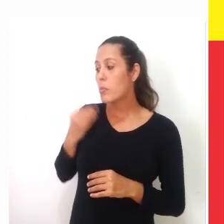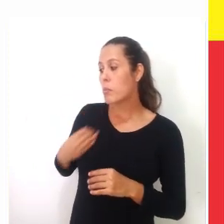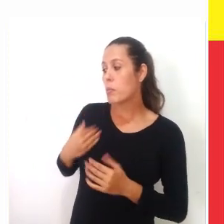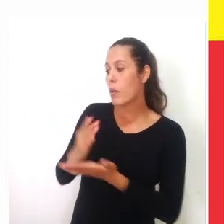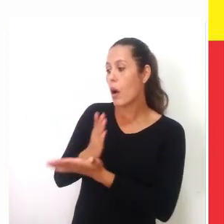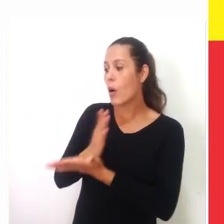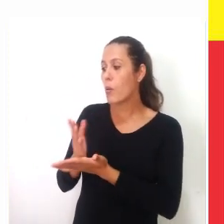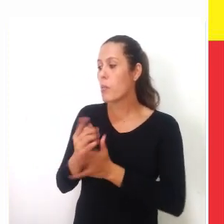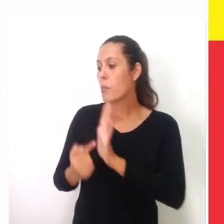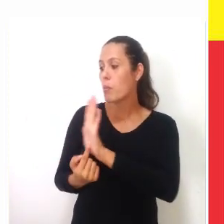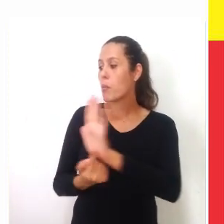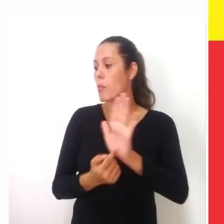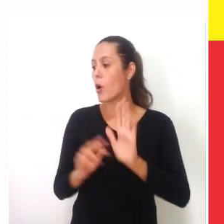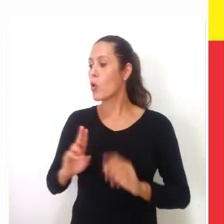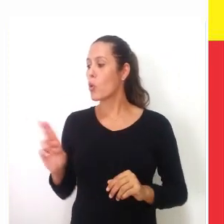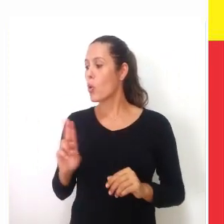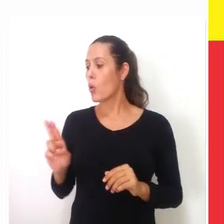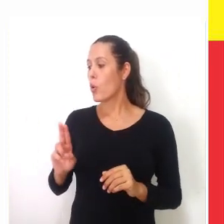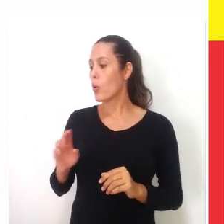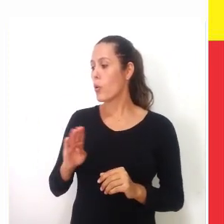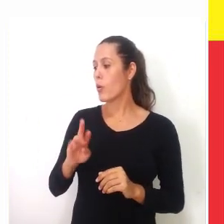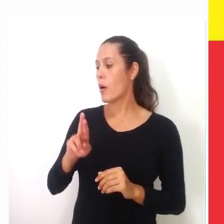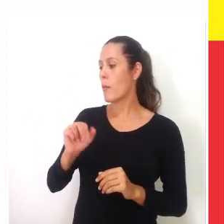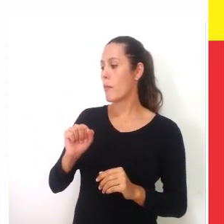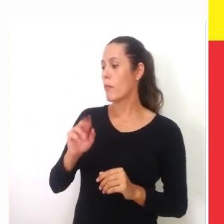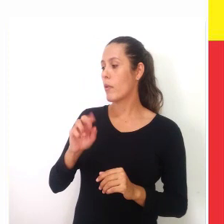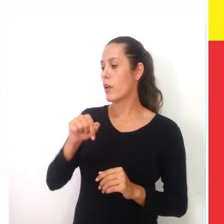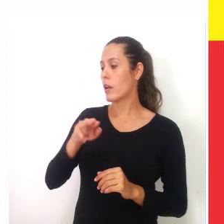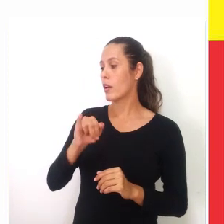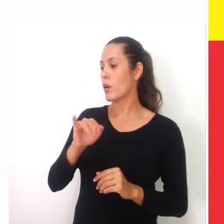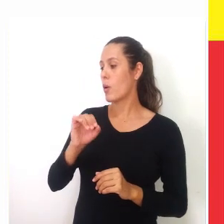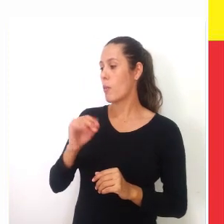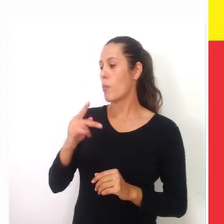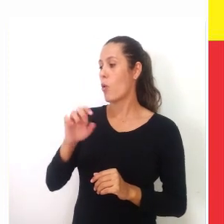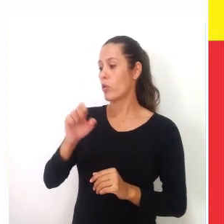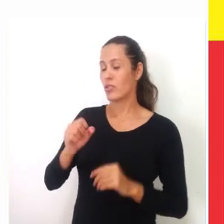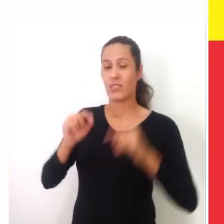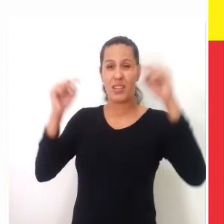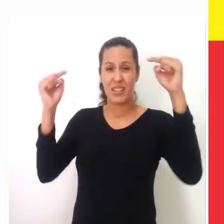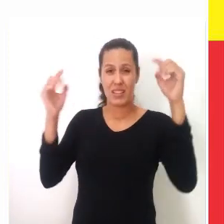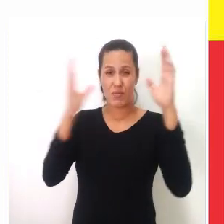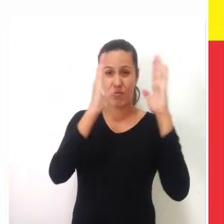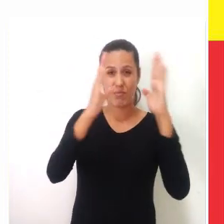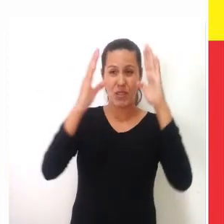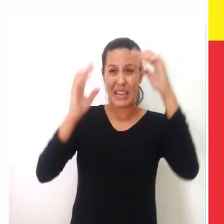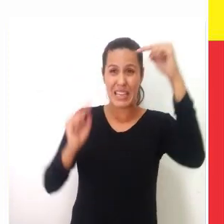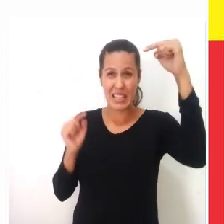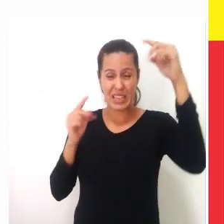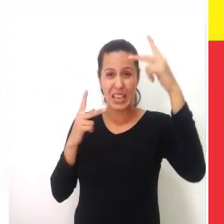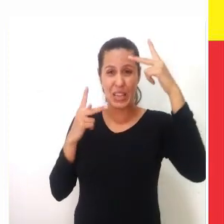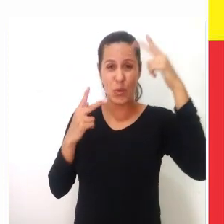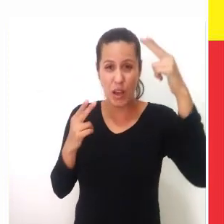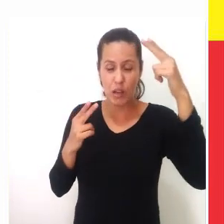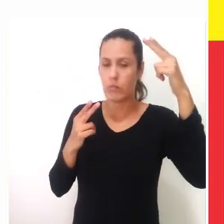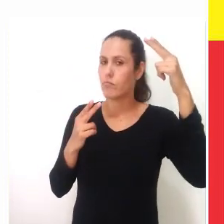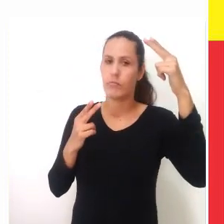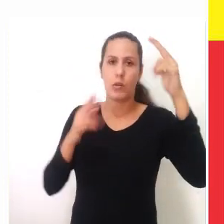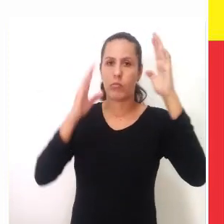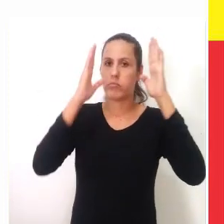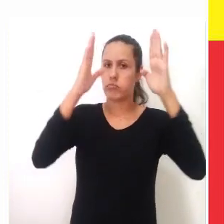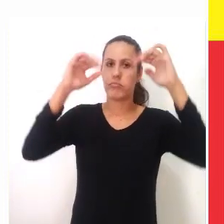falei para vocês, chamado de Brachiopodes, ele não é mais da era pré-cambriana,